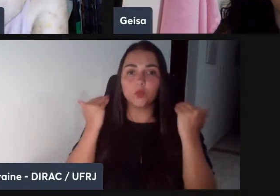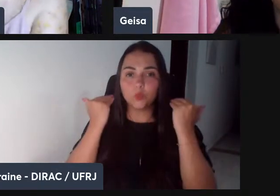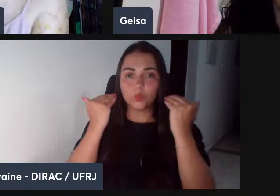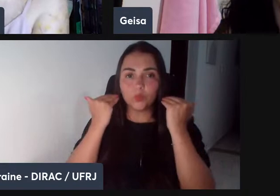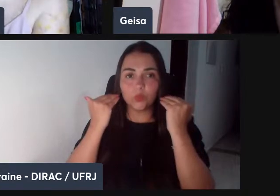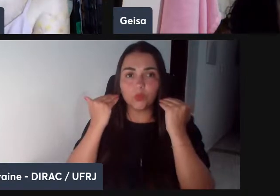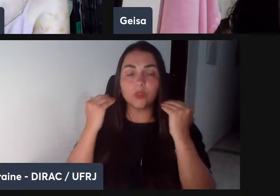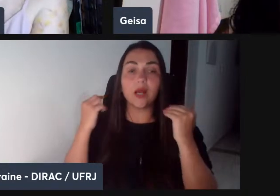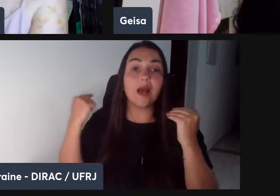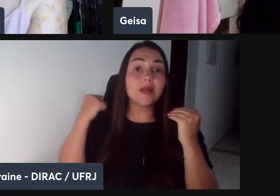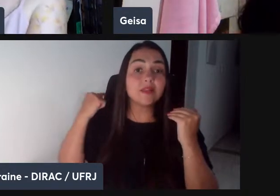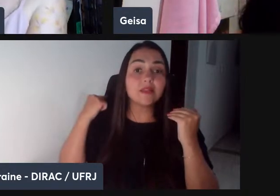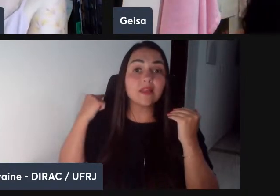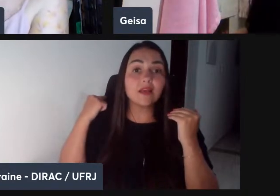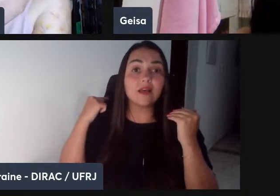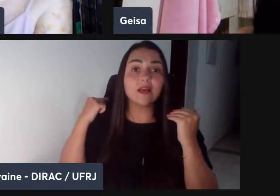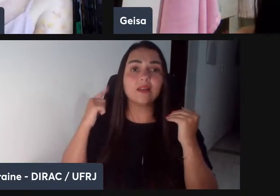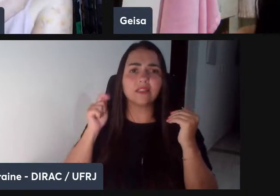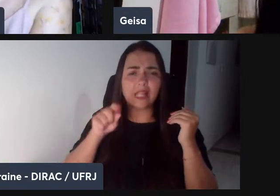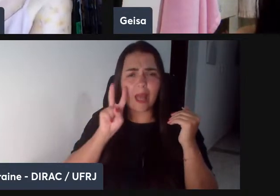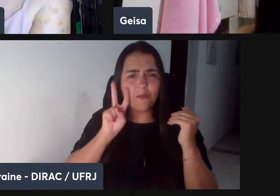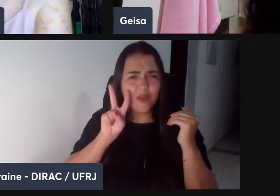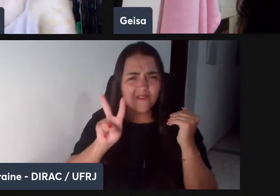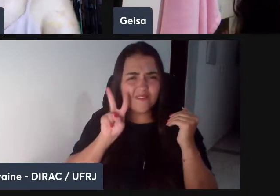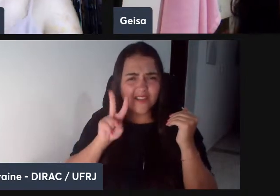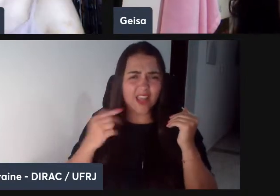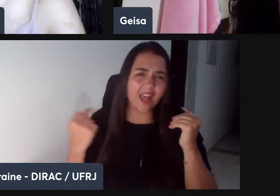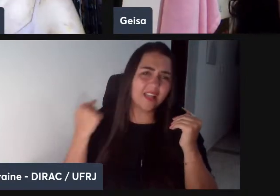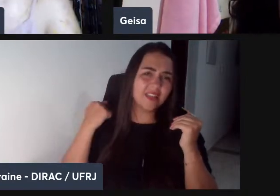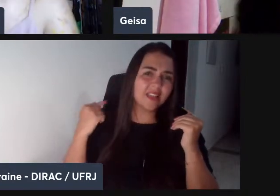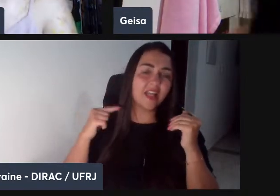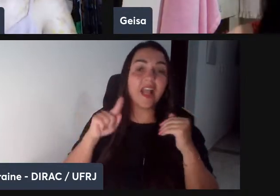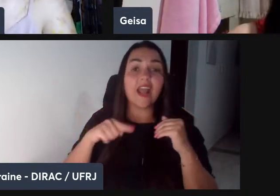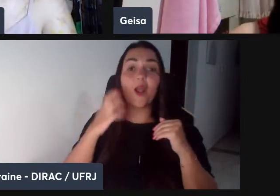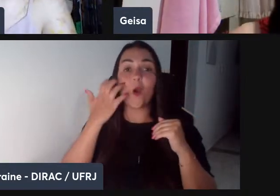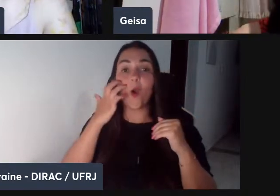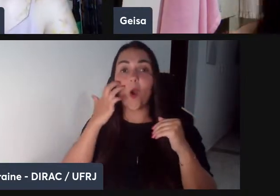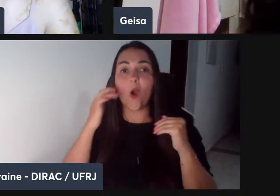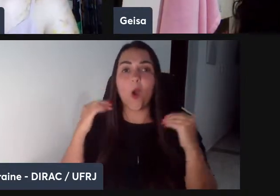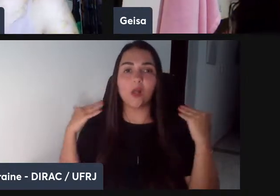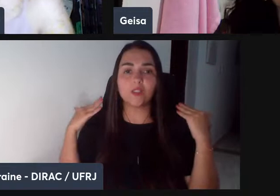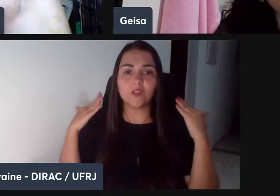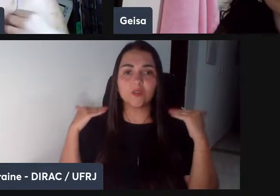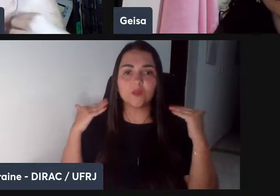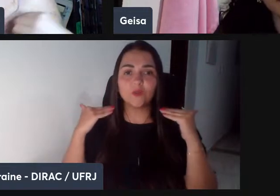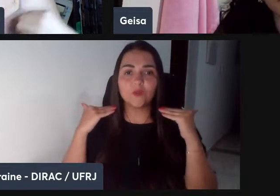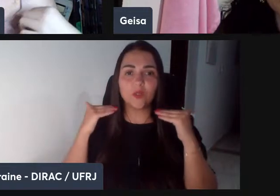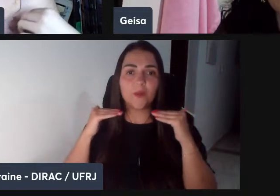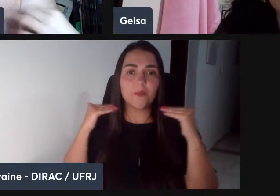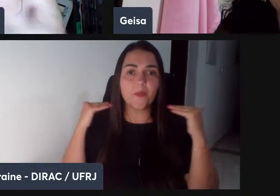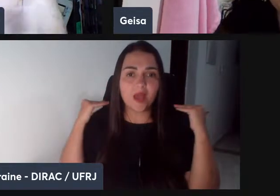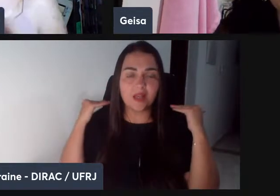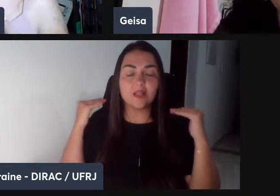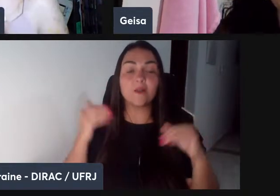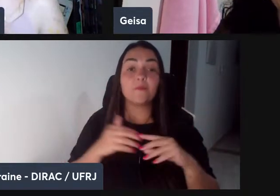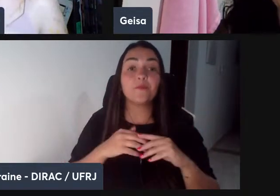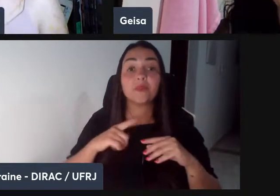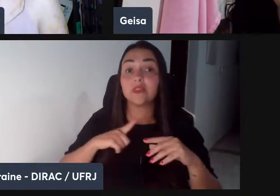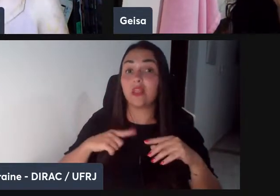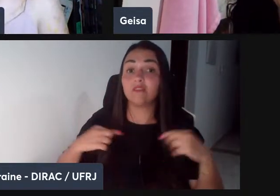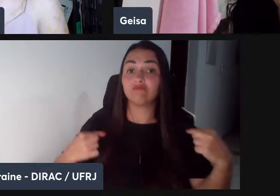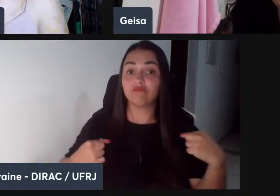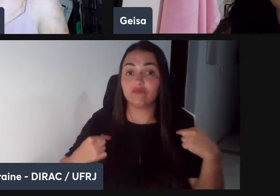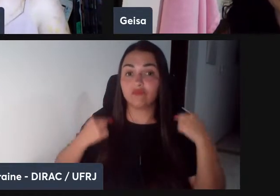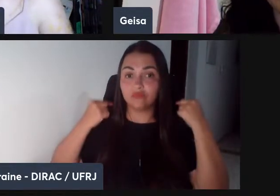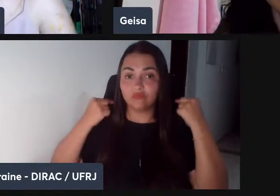parte de trás aqui um pouquinho, não sei se dá para ver, um pouquinho rosa. Estou vestindo uma blusa de